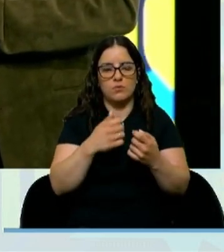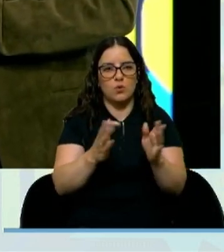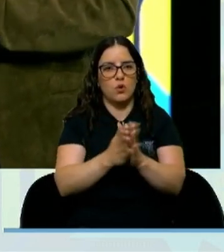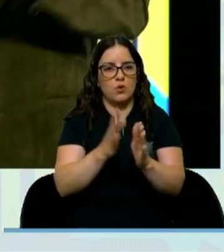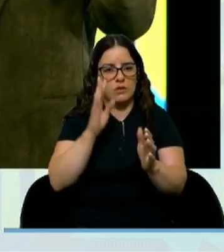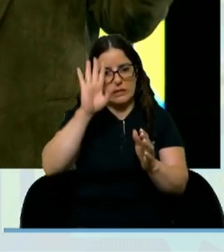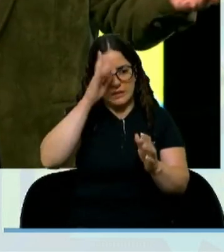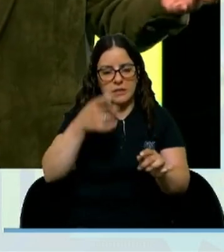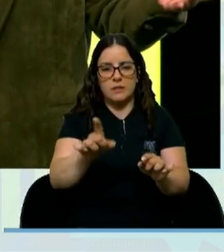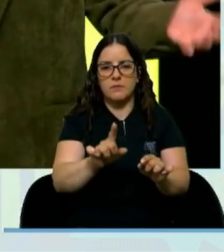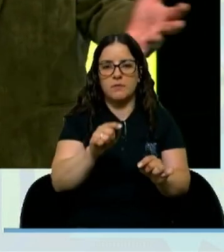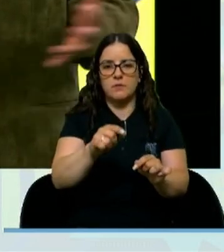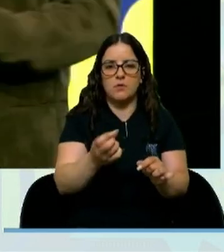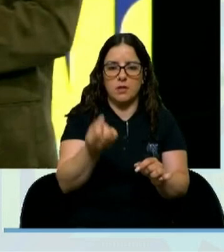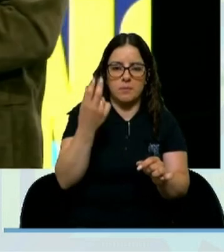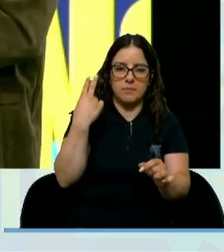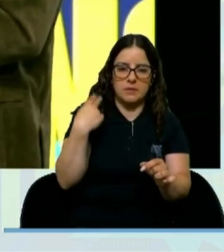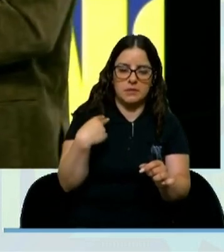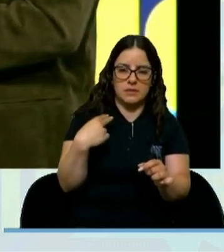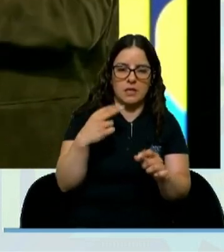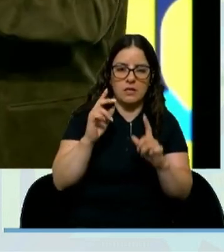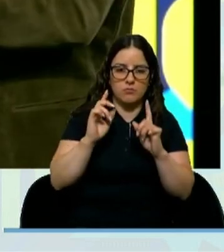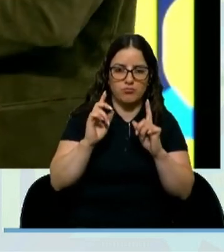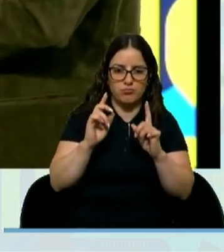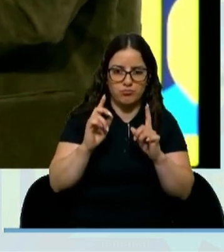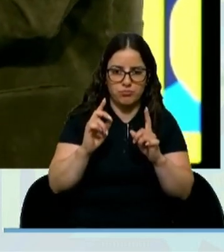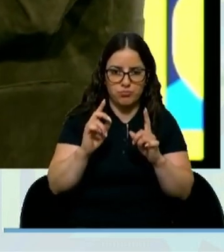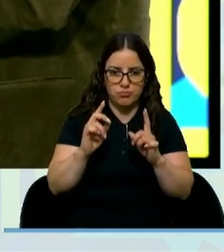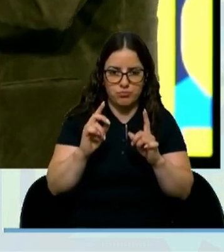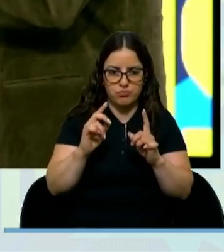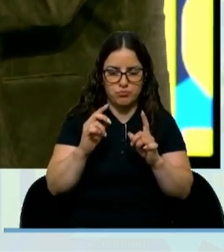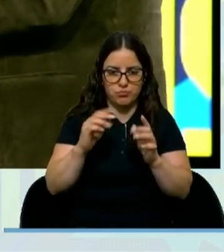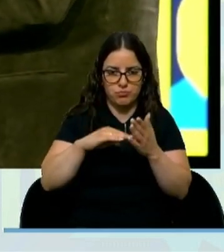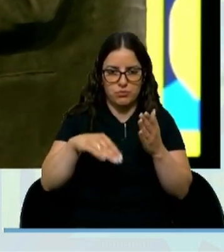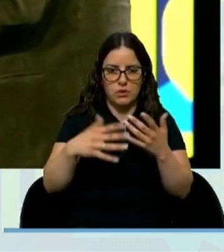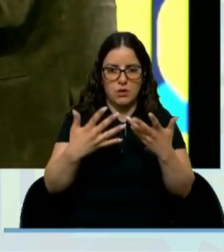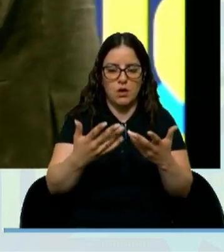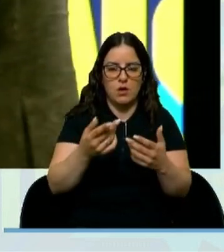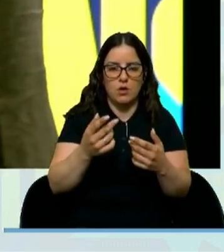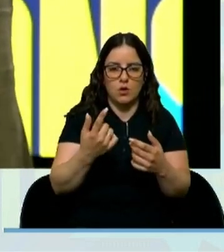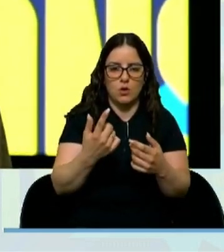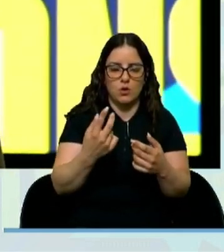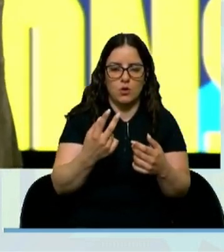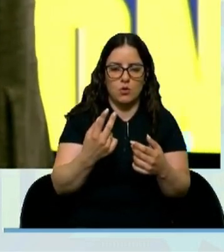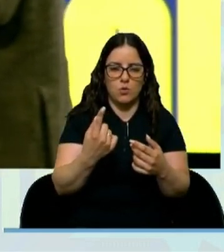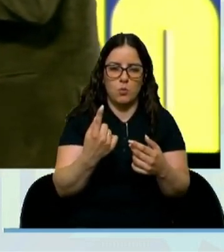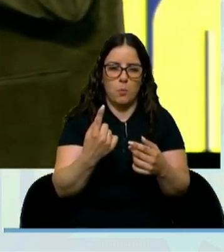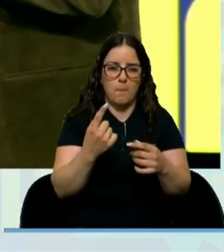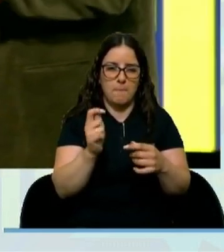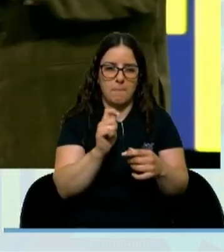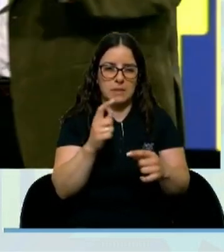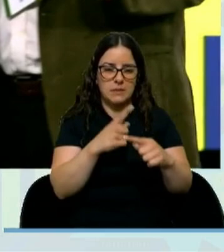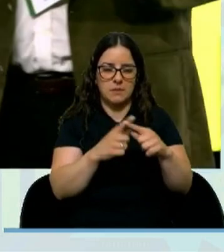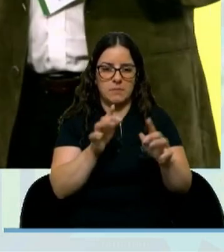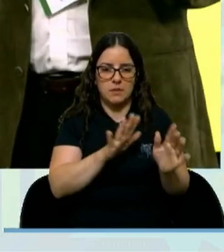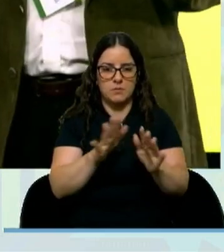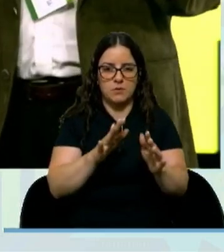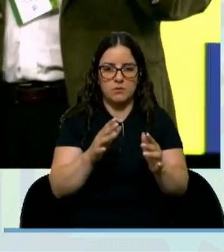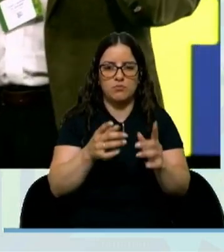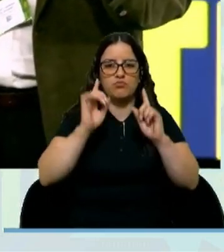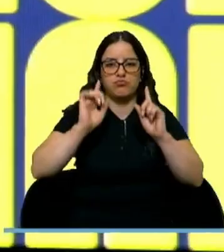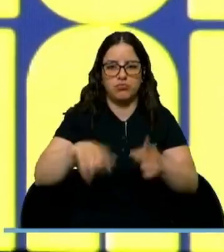em execução, penso que há 2 meses, mês e meio. O que é o Pilot DLT? É a primeira